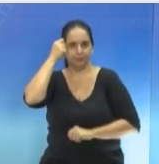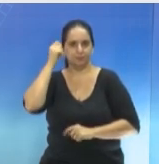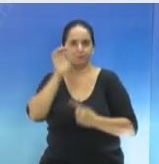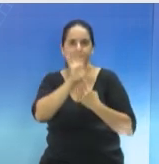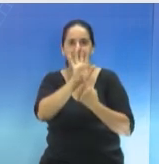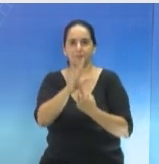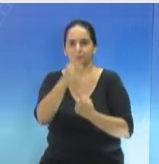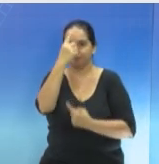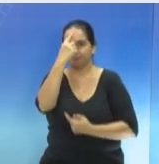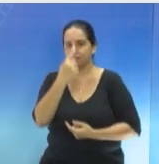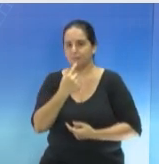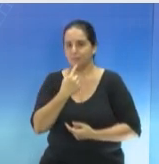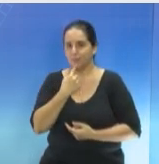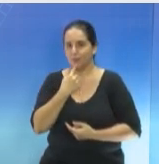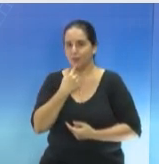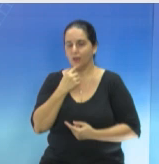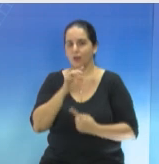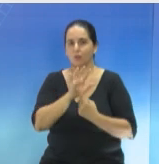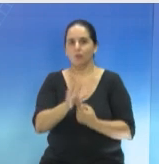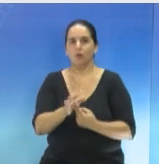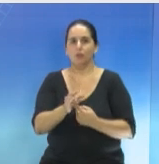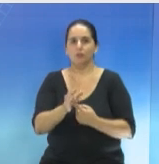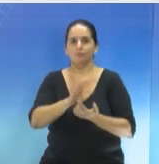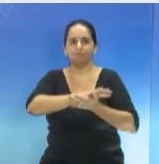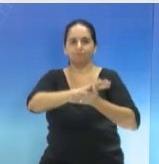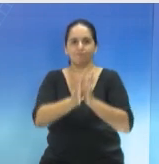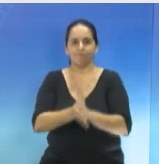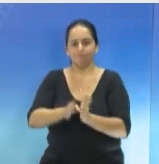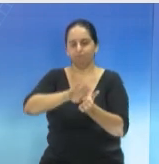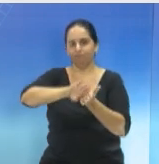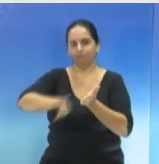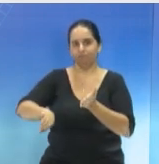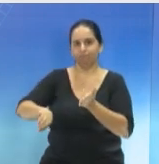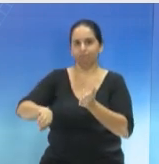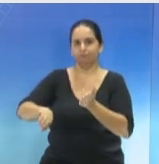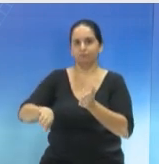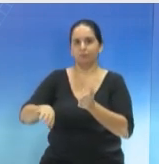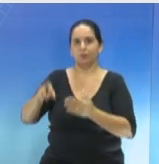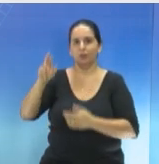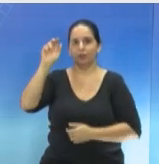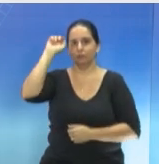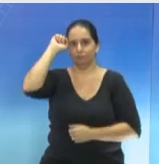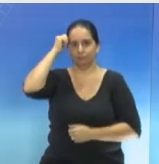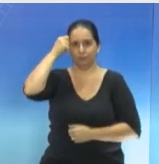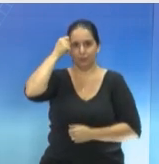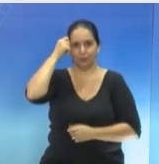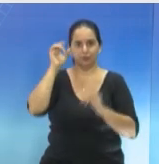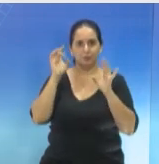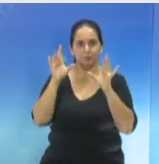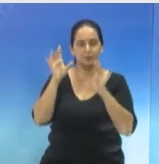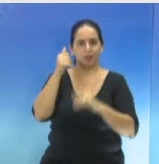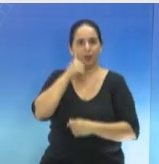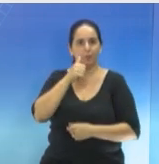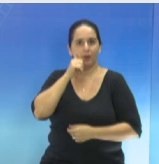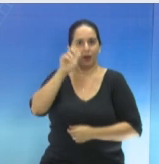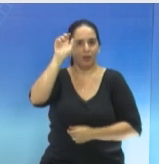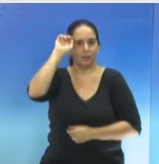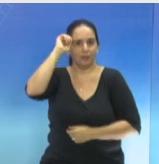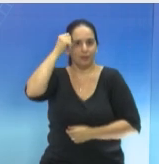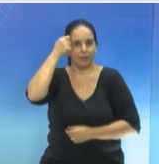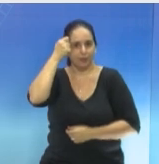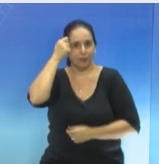material imagético aponta a desvalorização estética do negro, especialmente da mulher negra, e